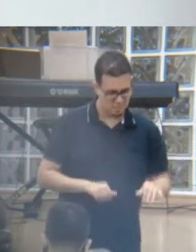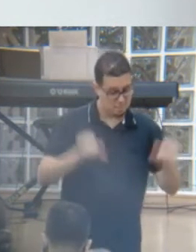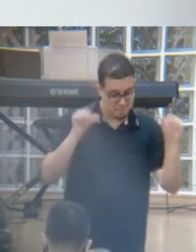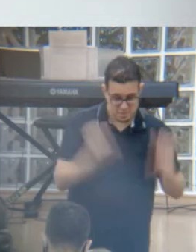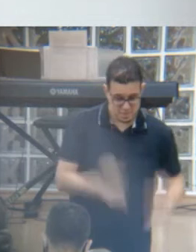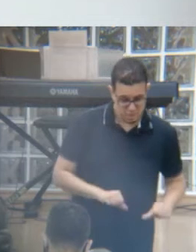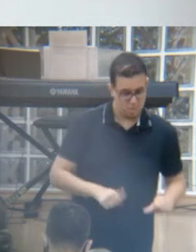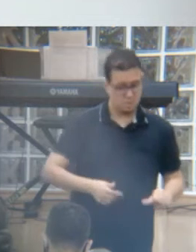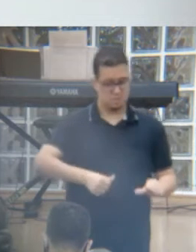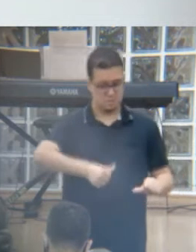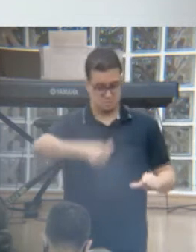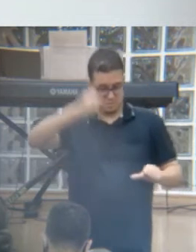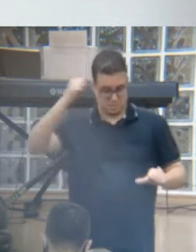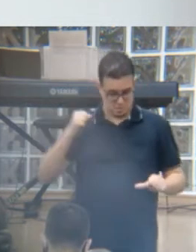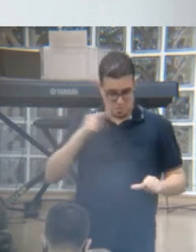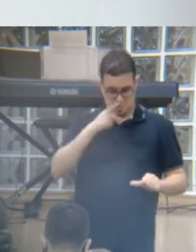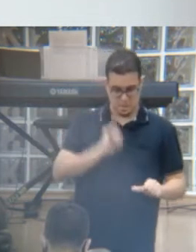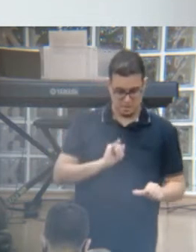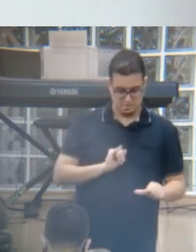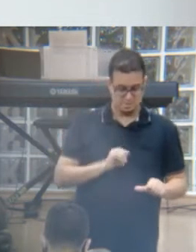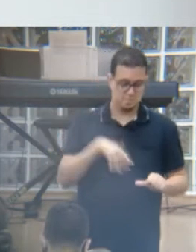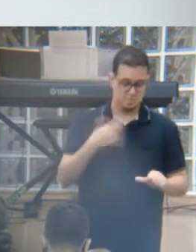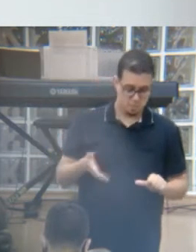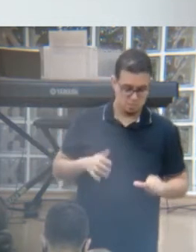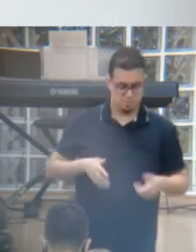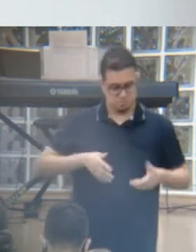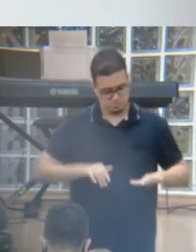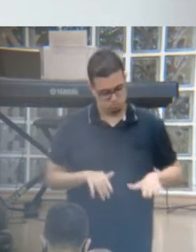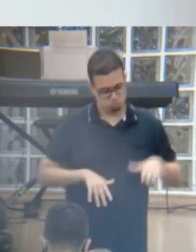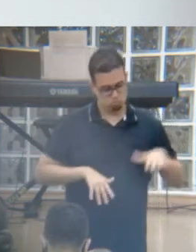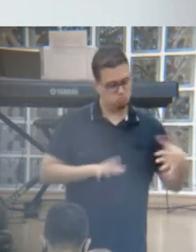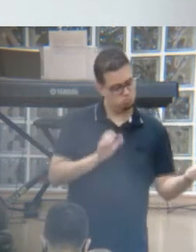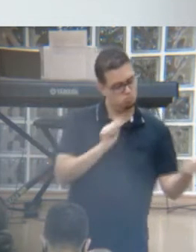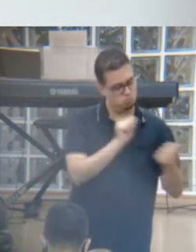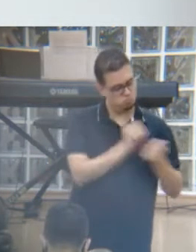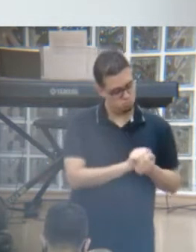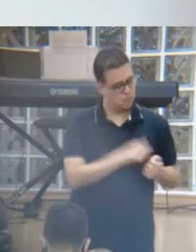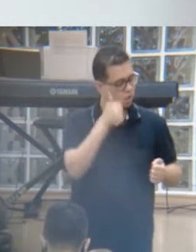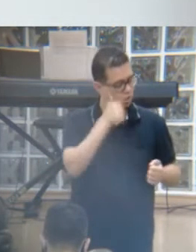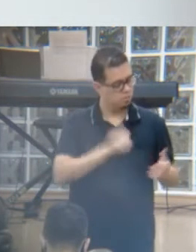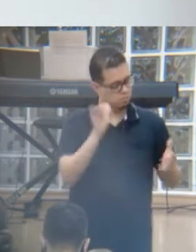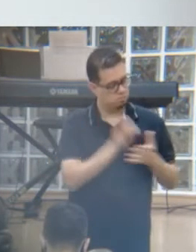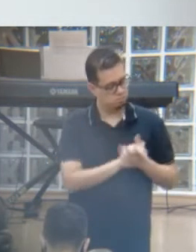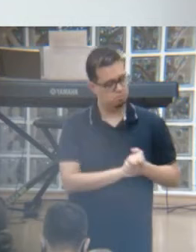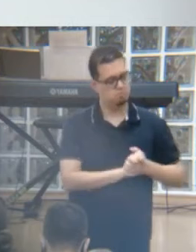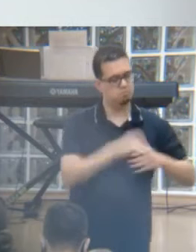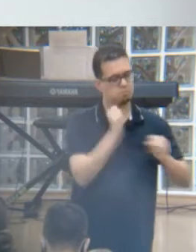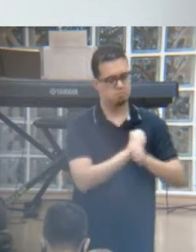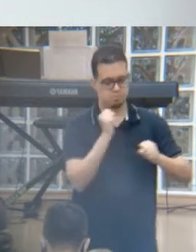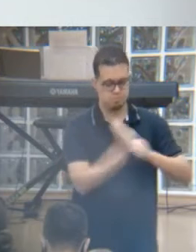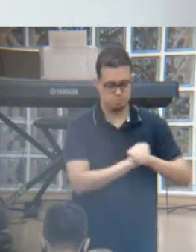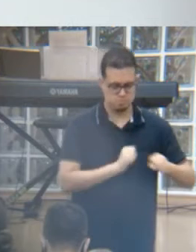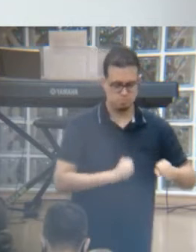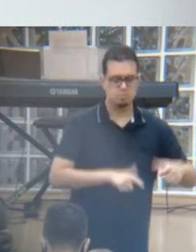Junto com a sua esposa, construíram um templo para a adoração de Baal, levando muitos ao